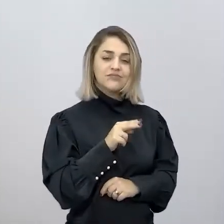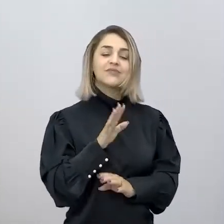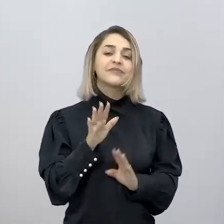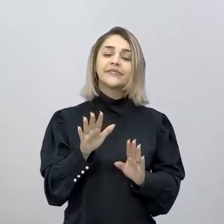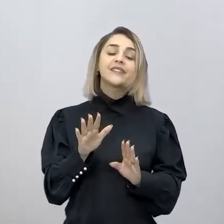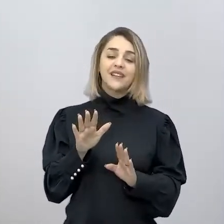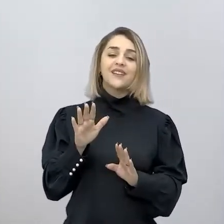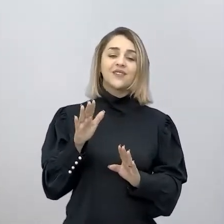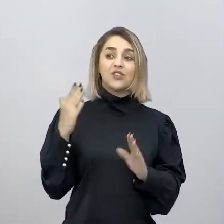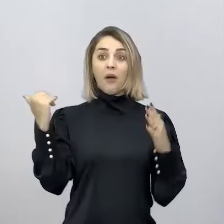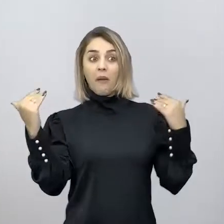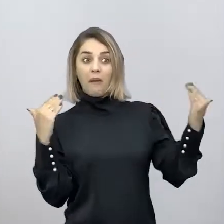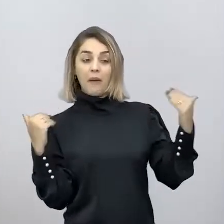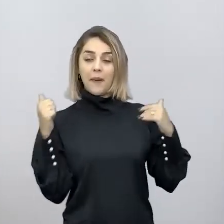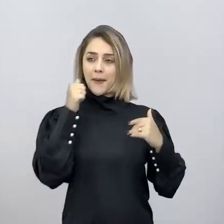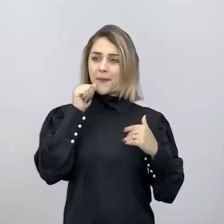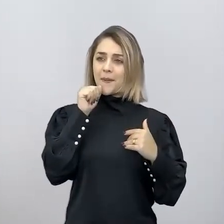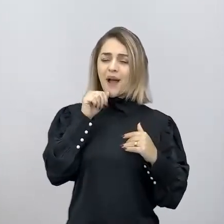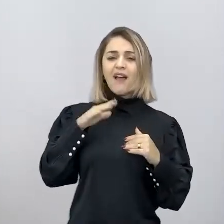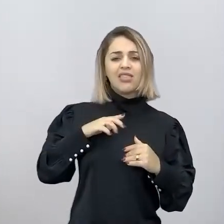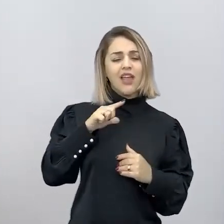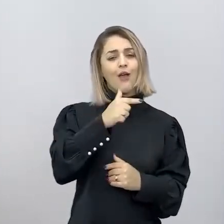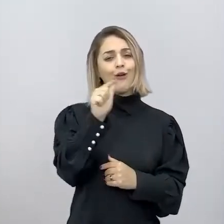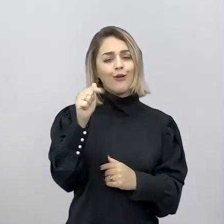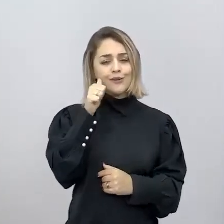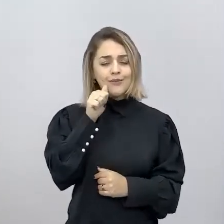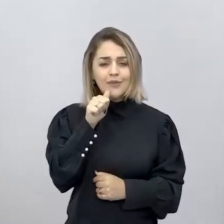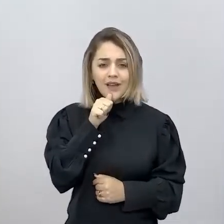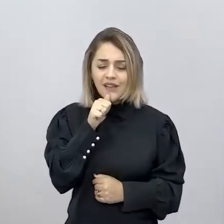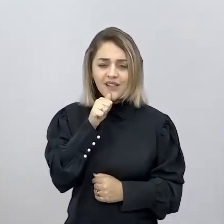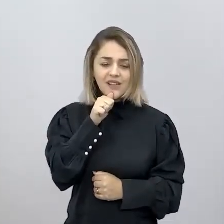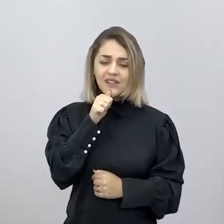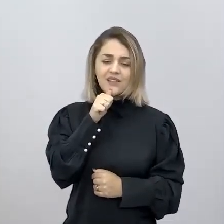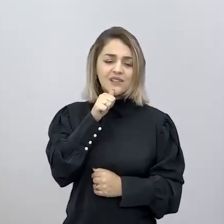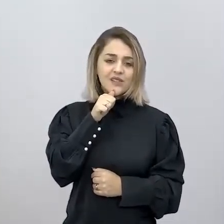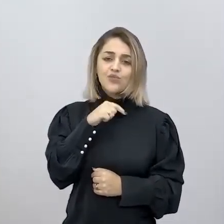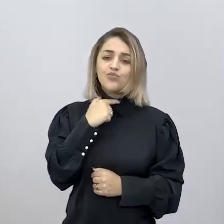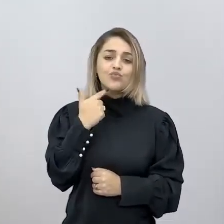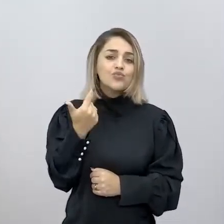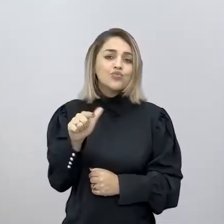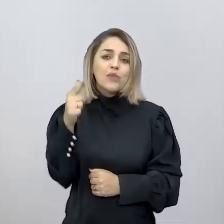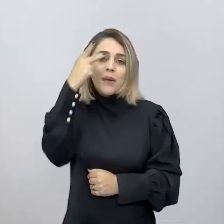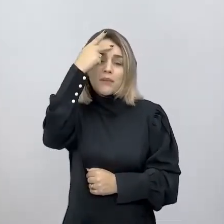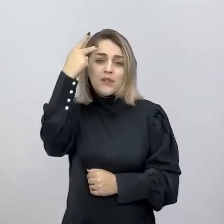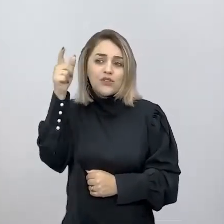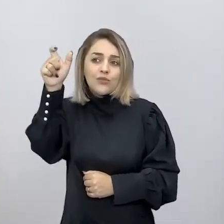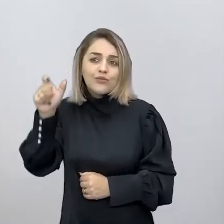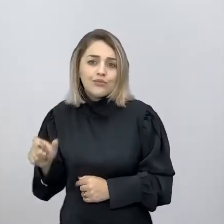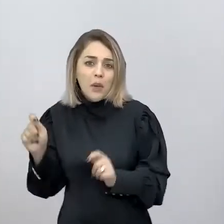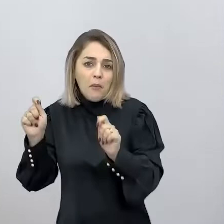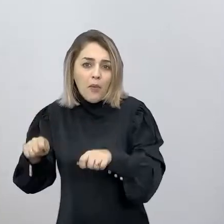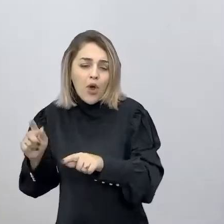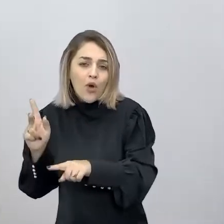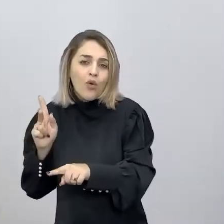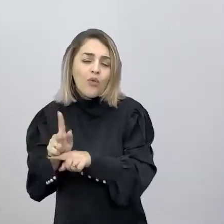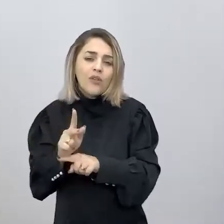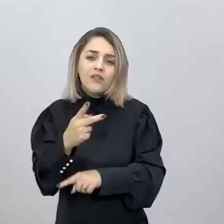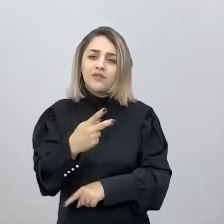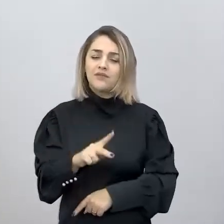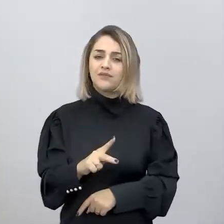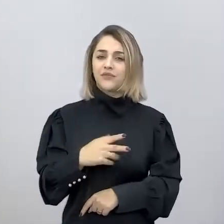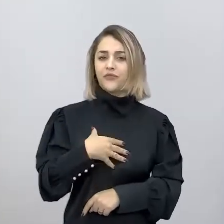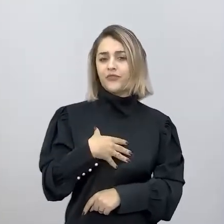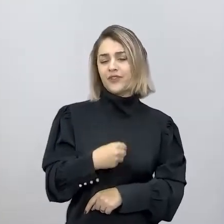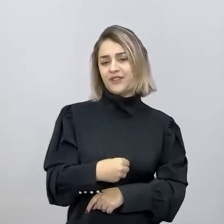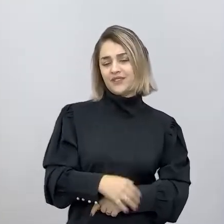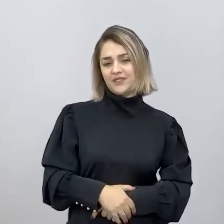deixar os filhos. Sim. Pode ter um manifesto para que as mães possam ter lugar onde deixar os filhos. Às vezes no próprio trabalho, às